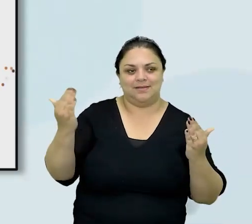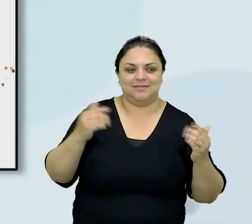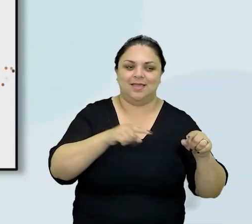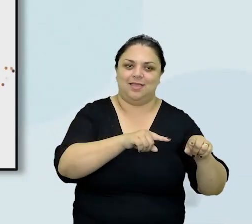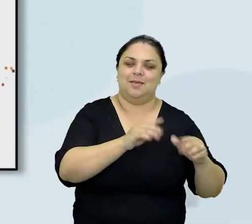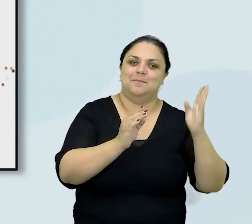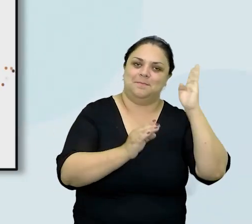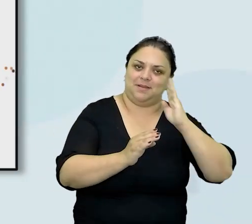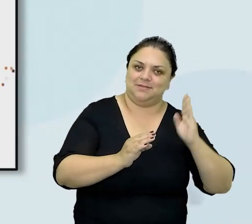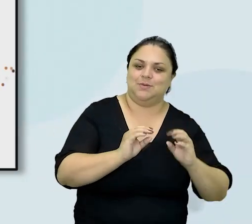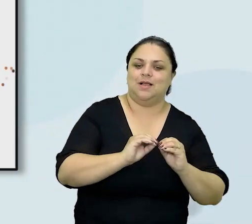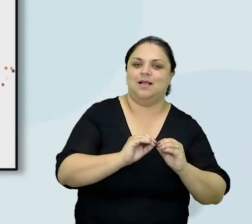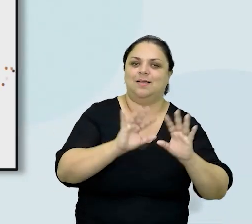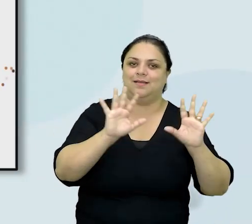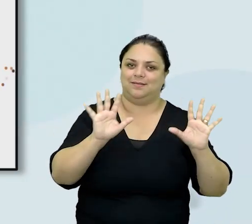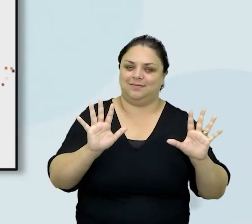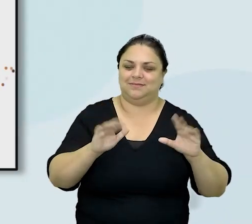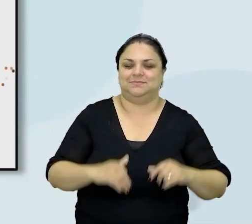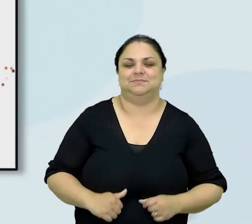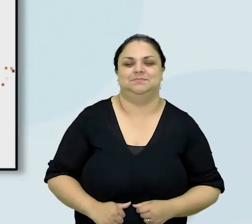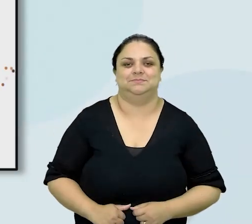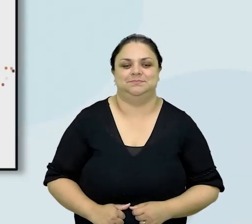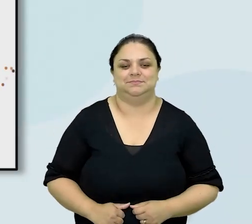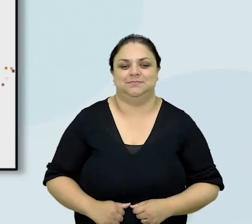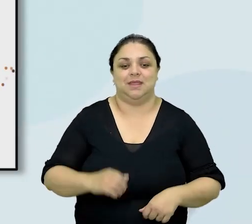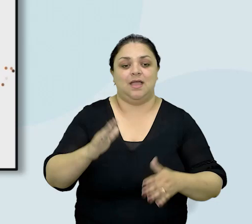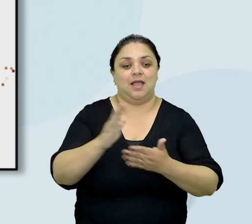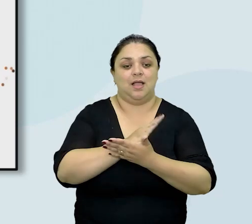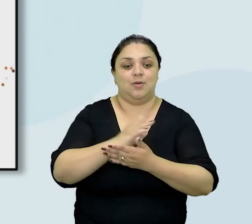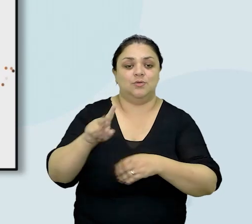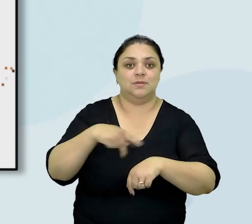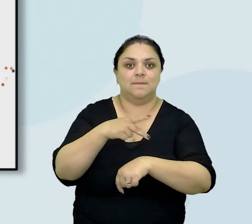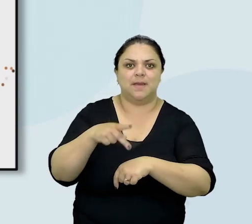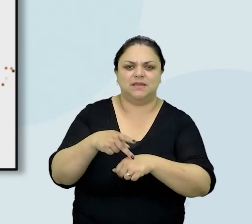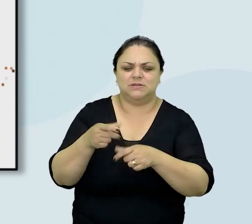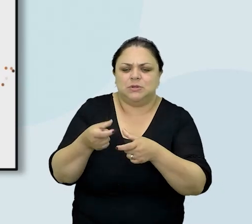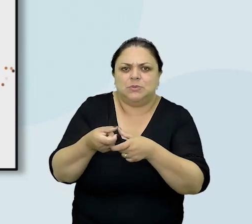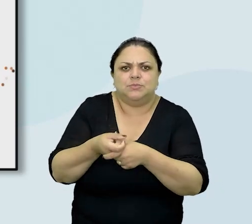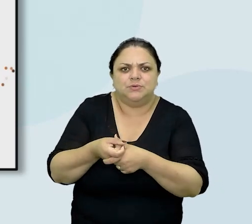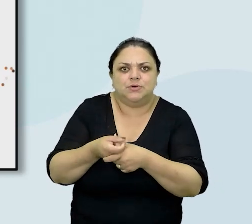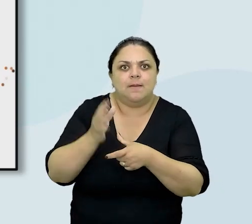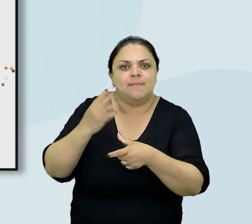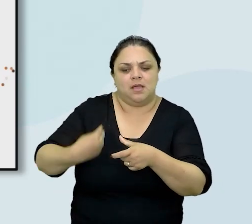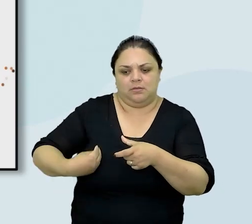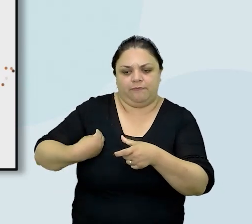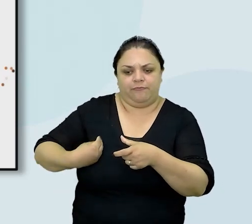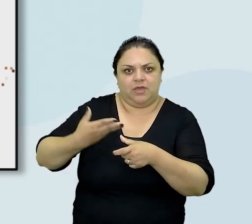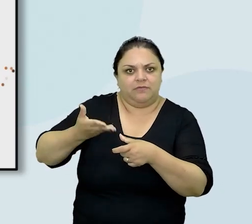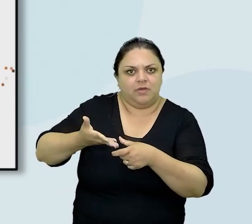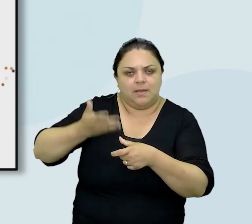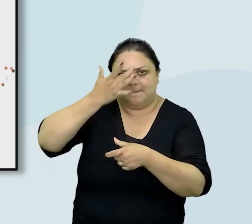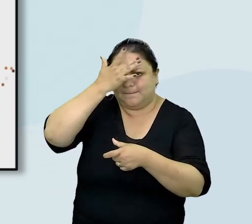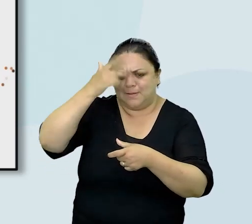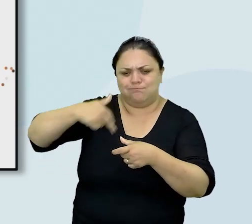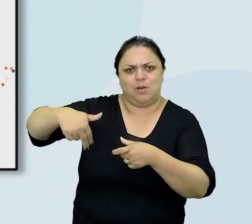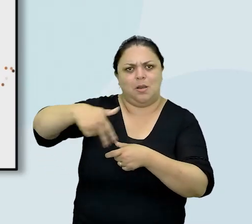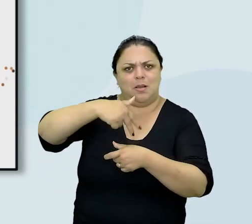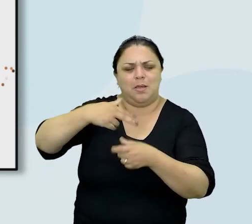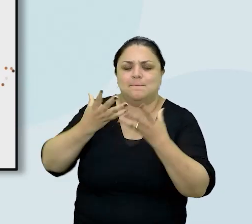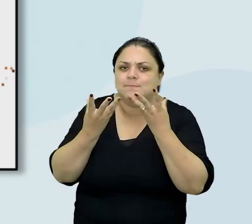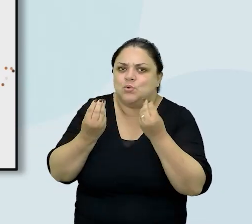de marrom. E observem, né? Países menores têm populações imensas, né? Então eles são densamente